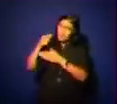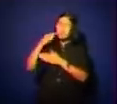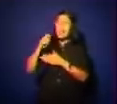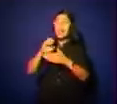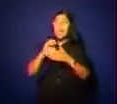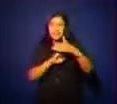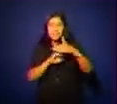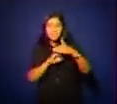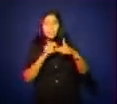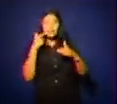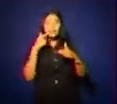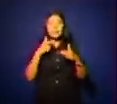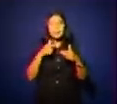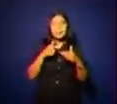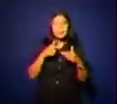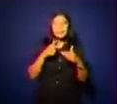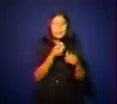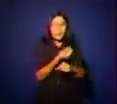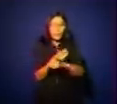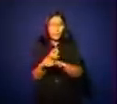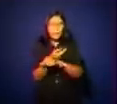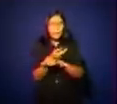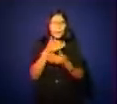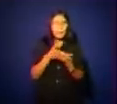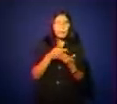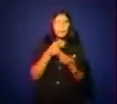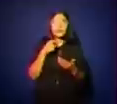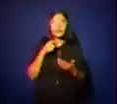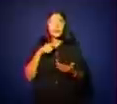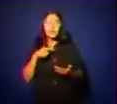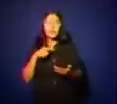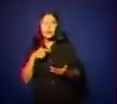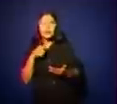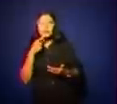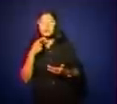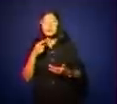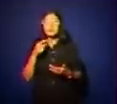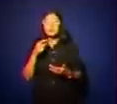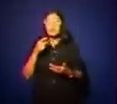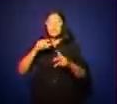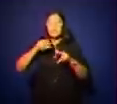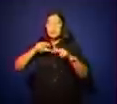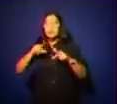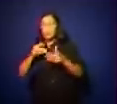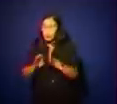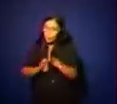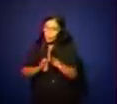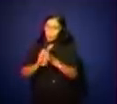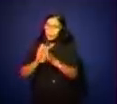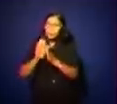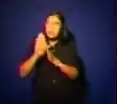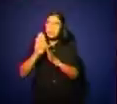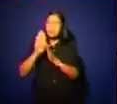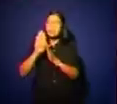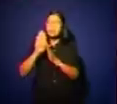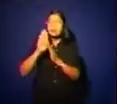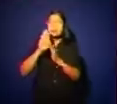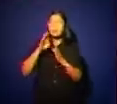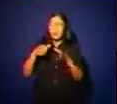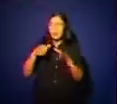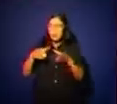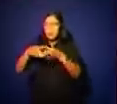indo no mercado de capitais você teve o advento das fintechs os crescimento das o crescimento das